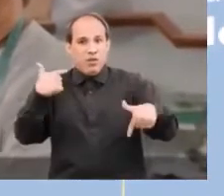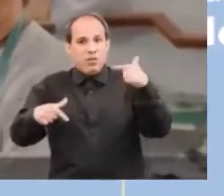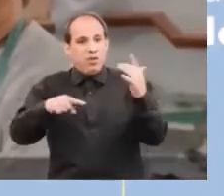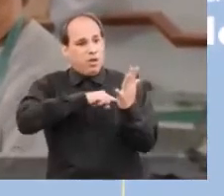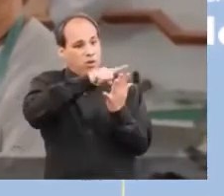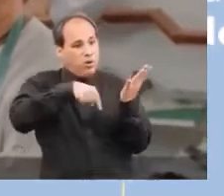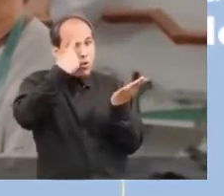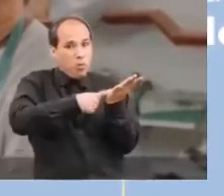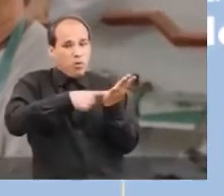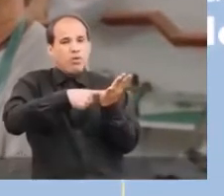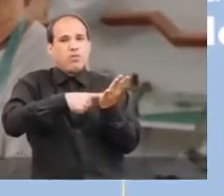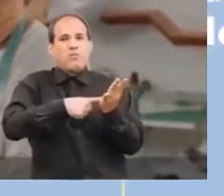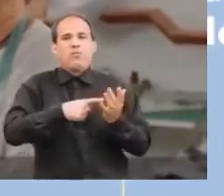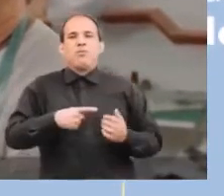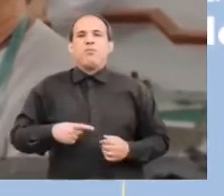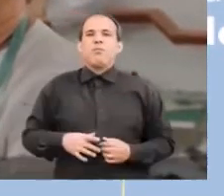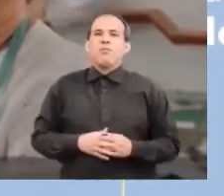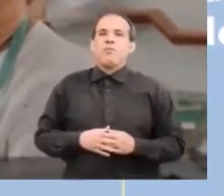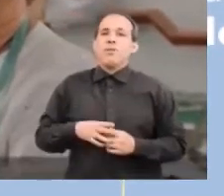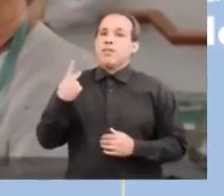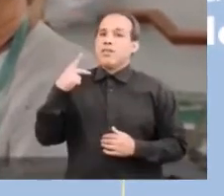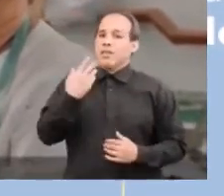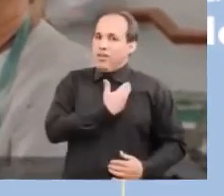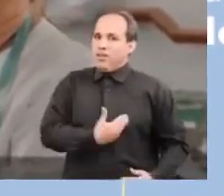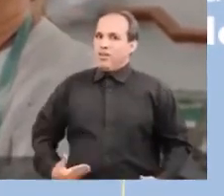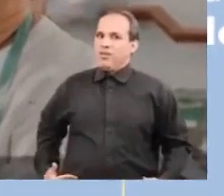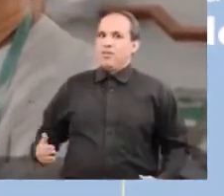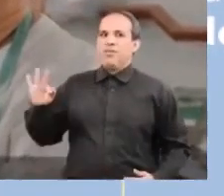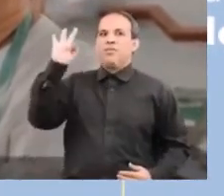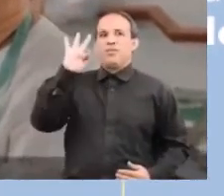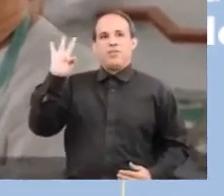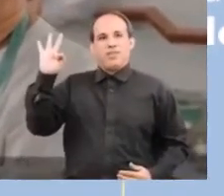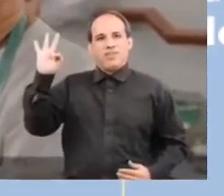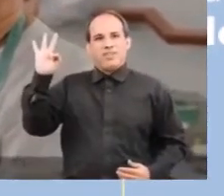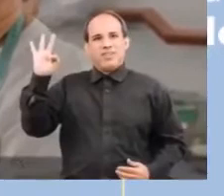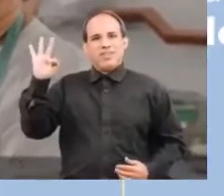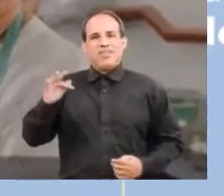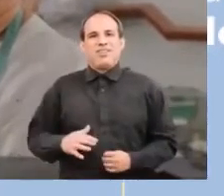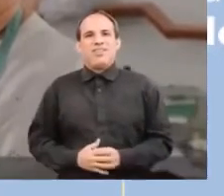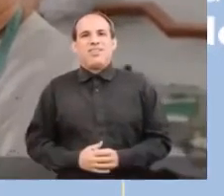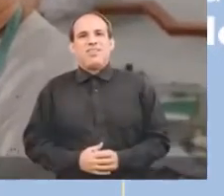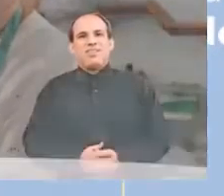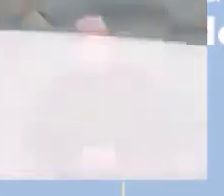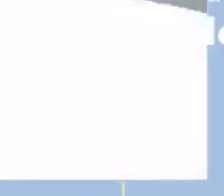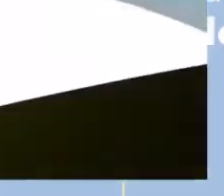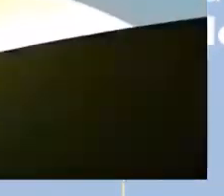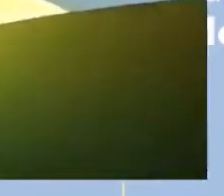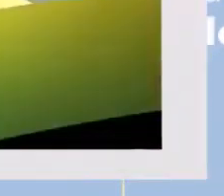Esse é o nosso compromisso. Governo Federal.